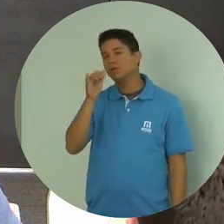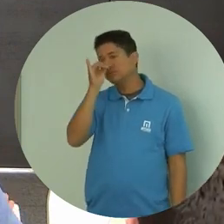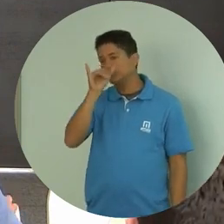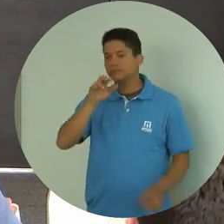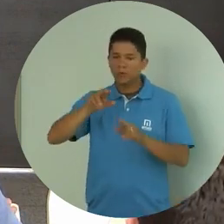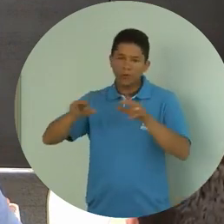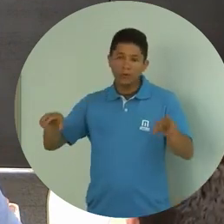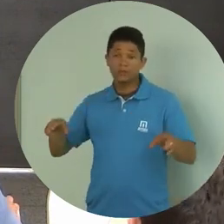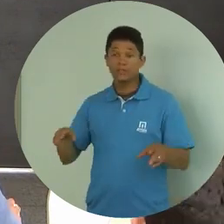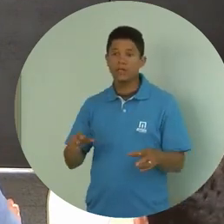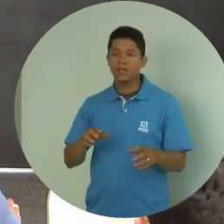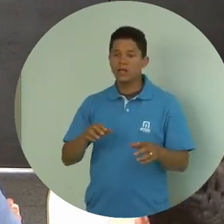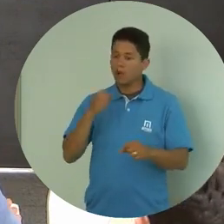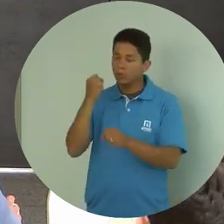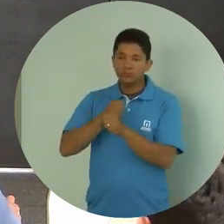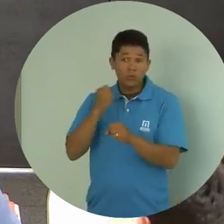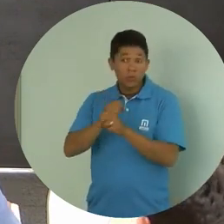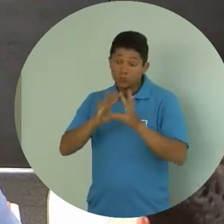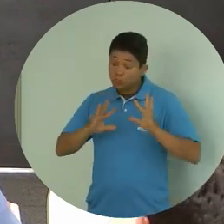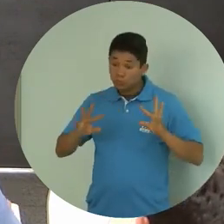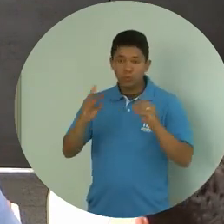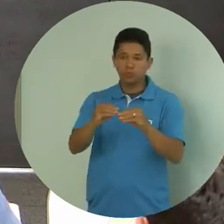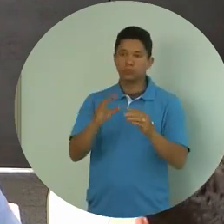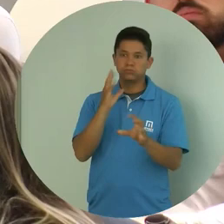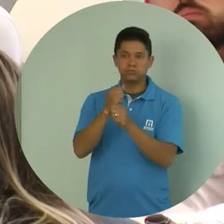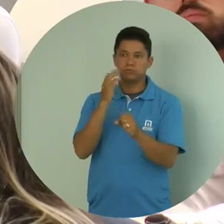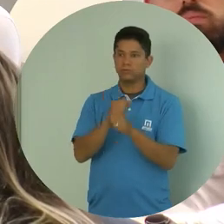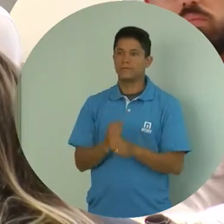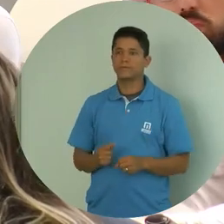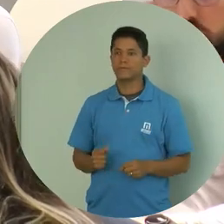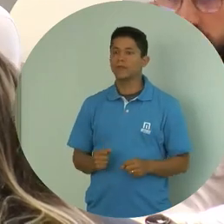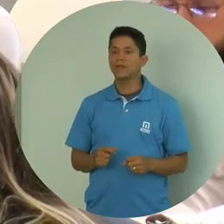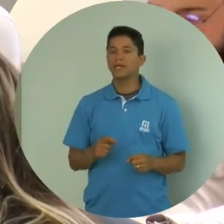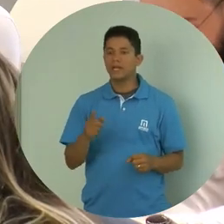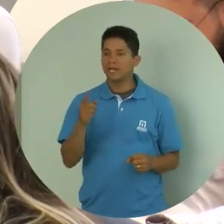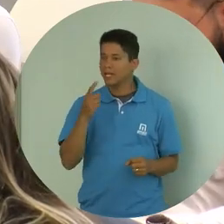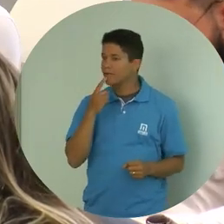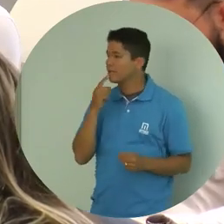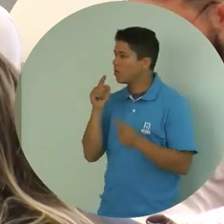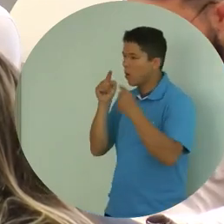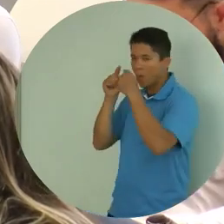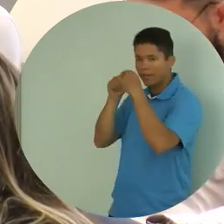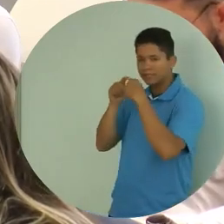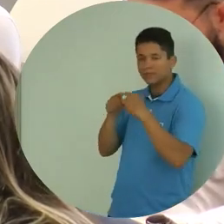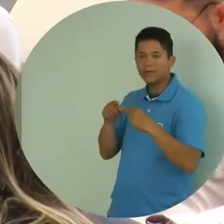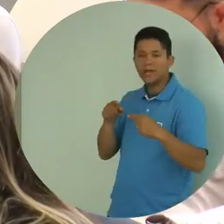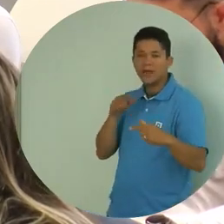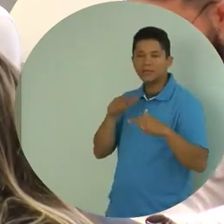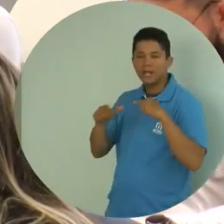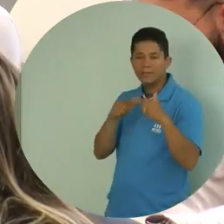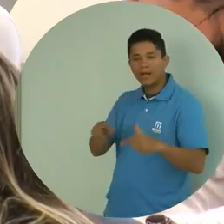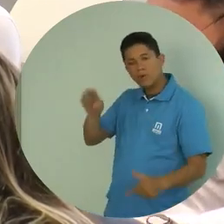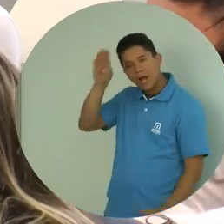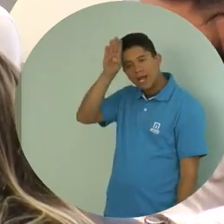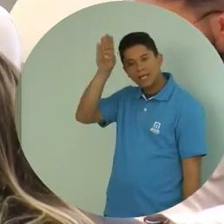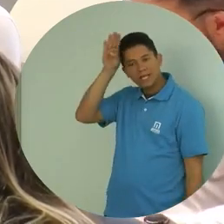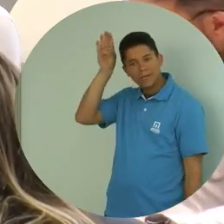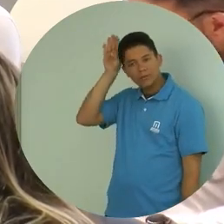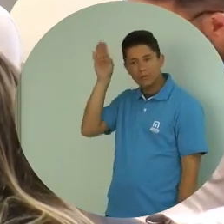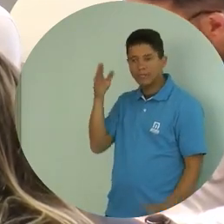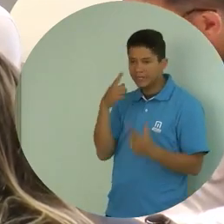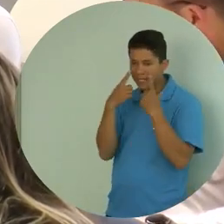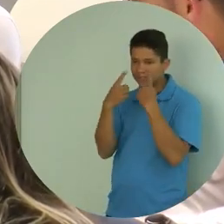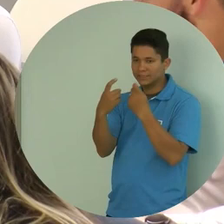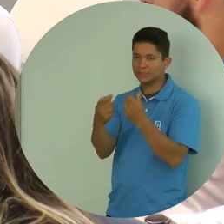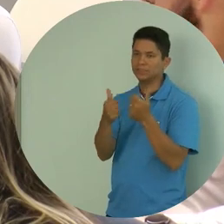Mas álcool agregado, todos. Essa combinação é até um trabalho acadêmico interessante, né? Sim. Só para finalizar,